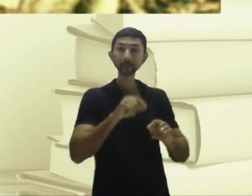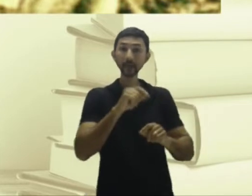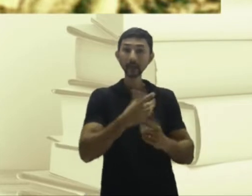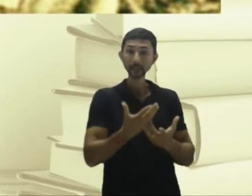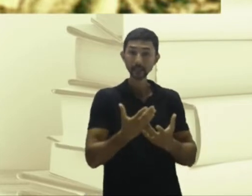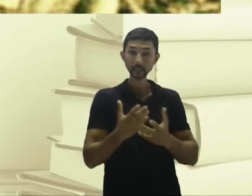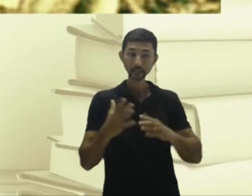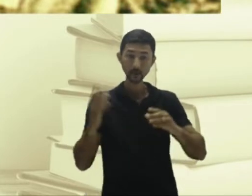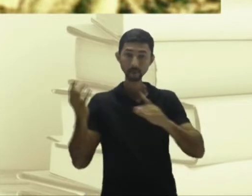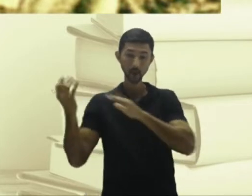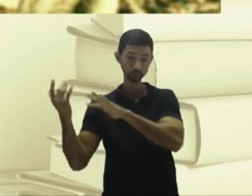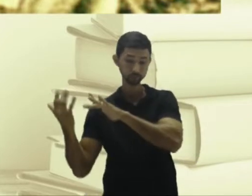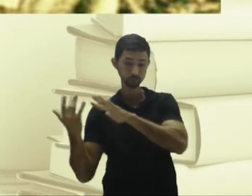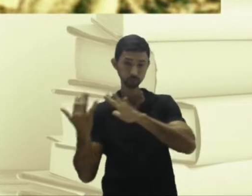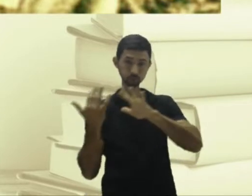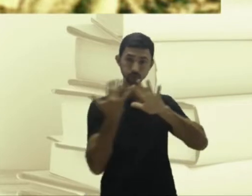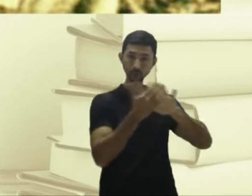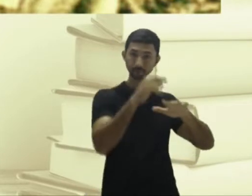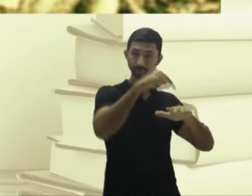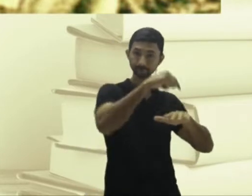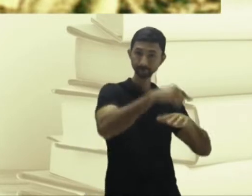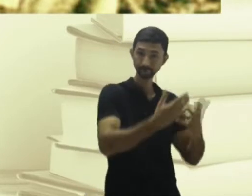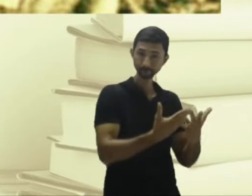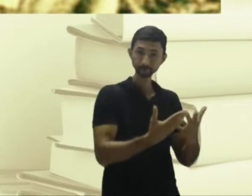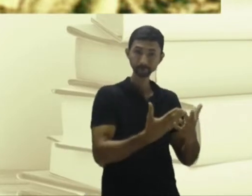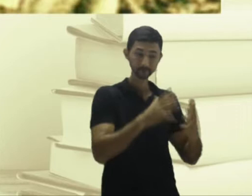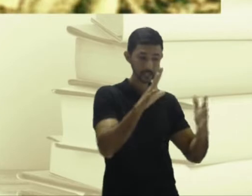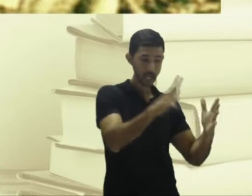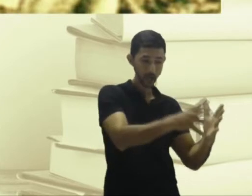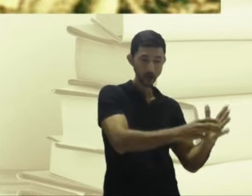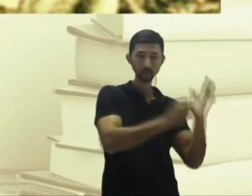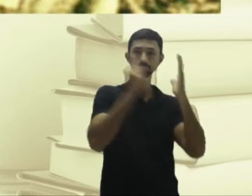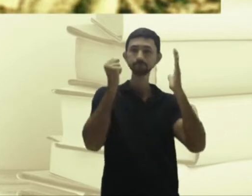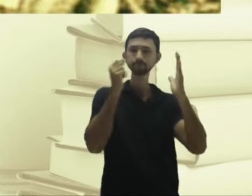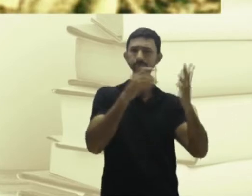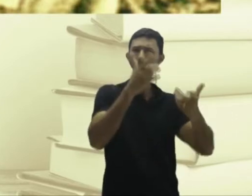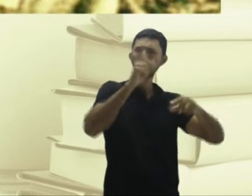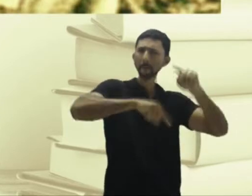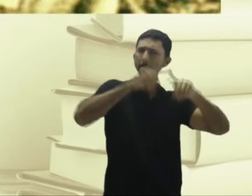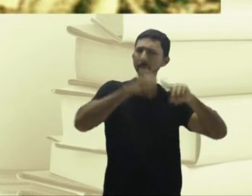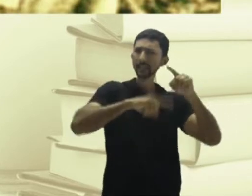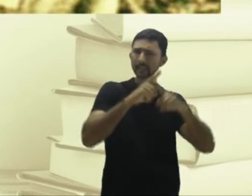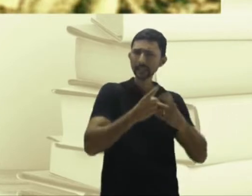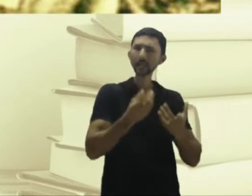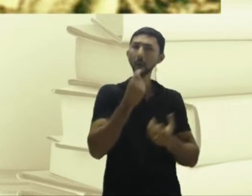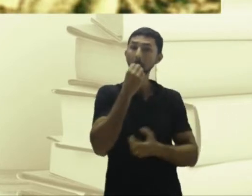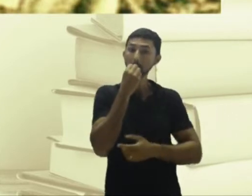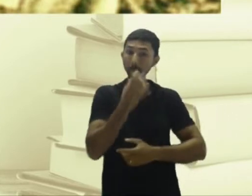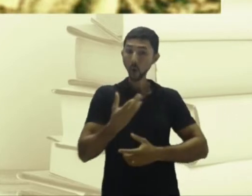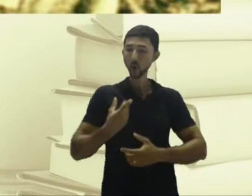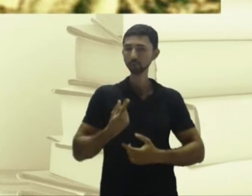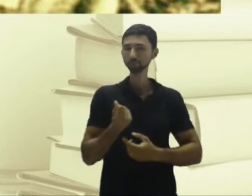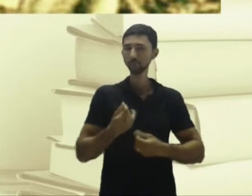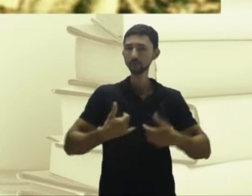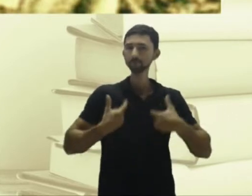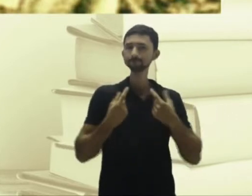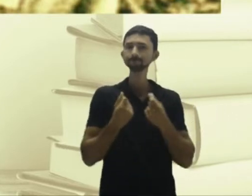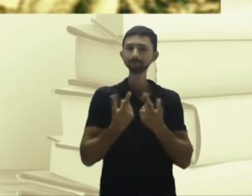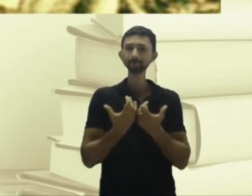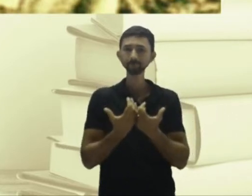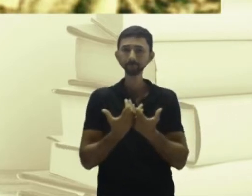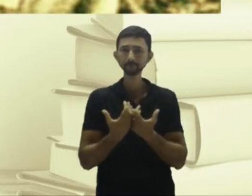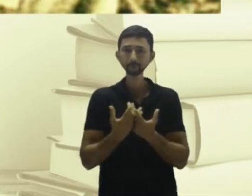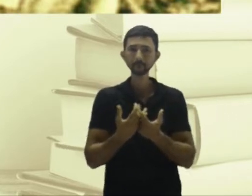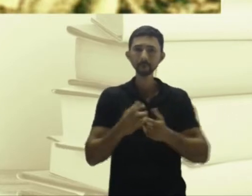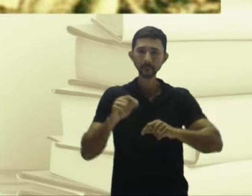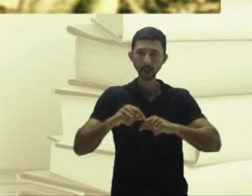se ocupasse essa terra e dela se retirasse produtos rentáveis ao governo português, tá? Então, o